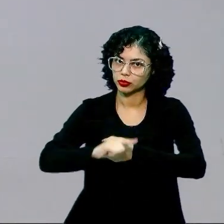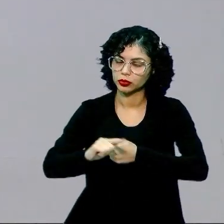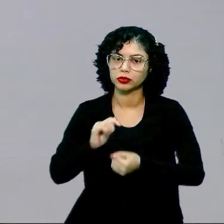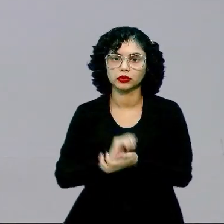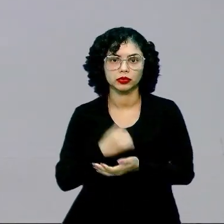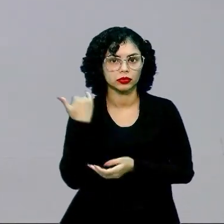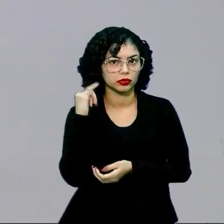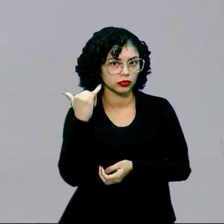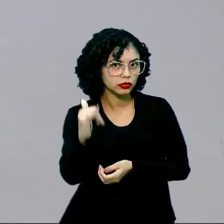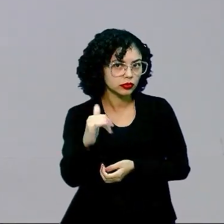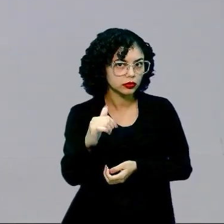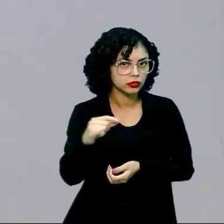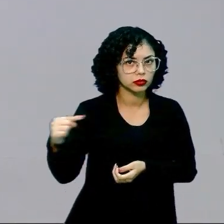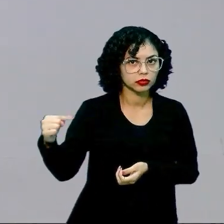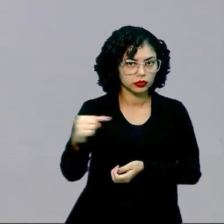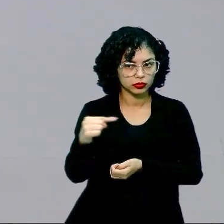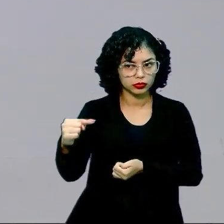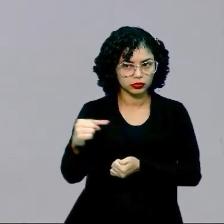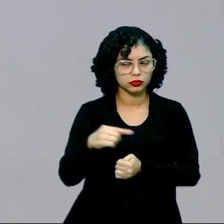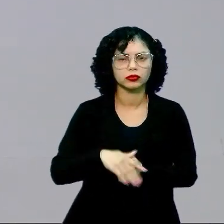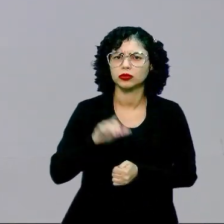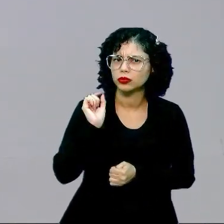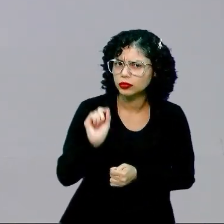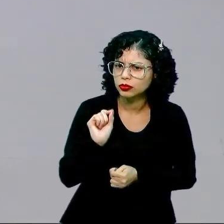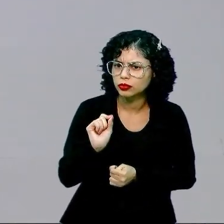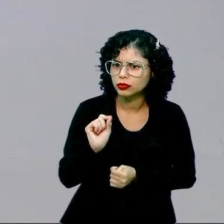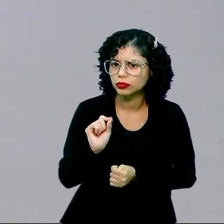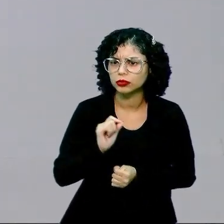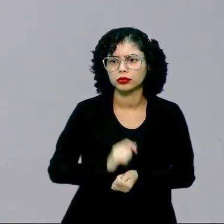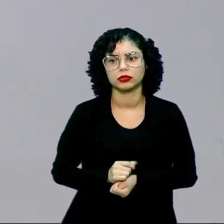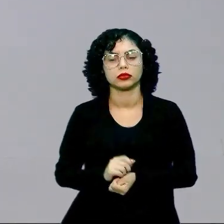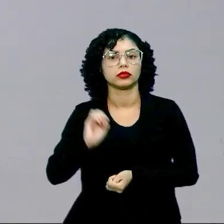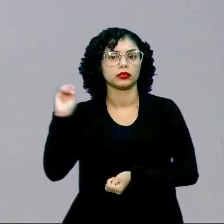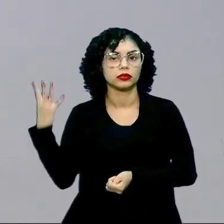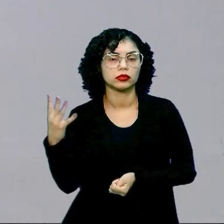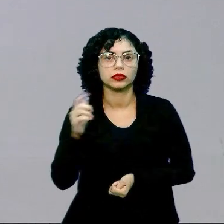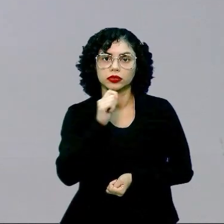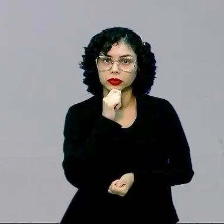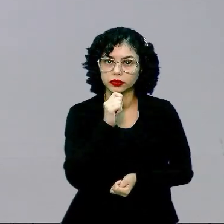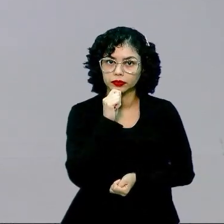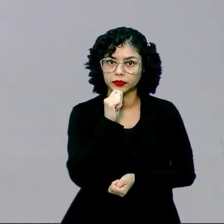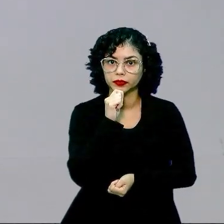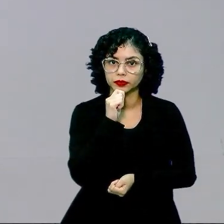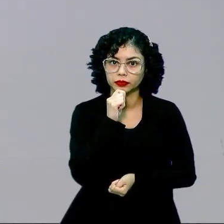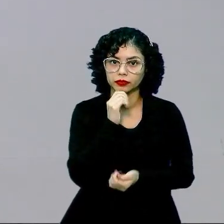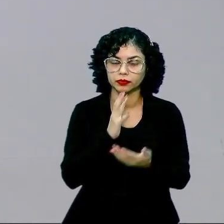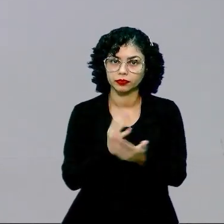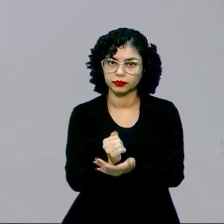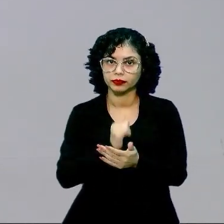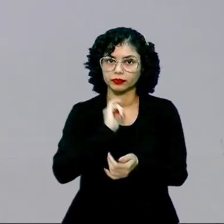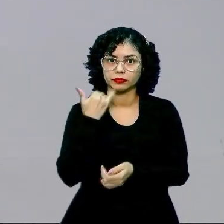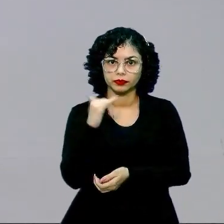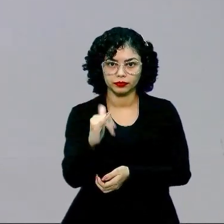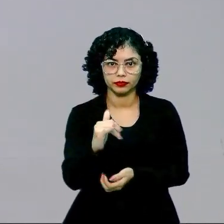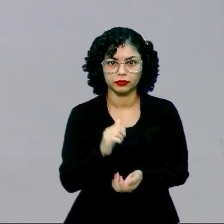muito eletronegativo. O que é isso? A capacidade dele de capturar